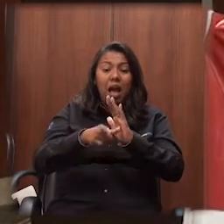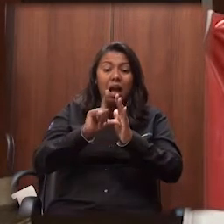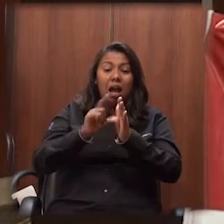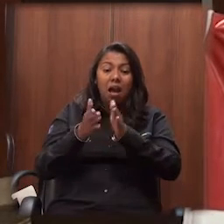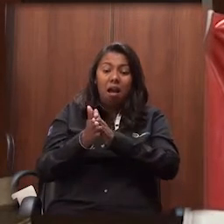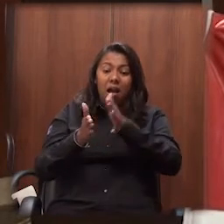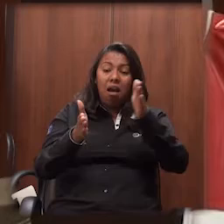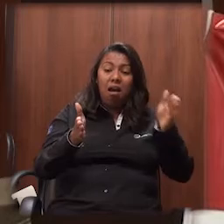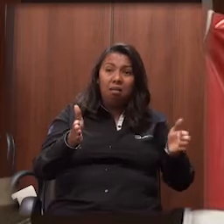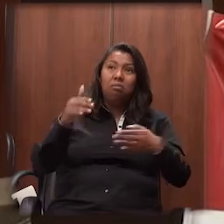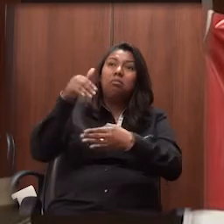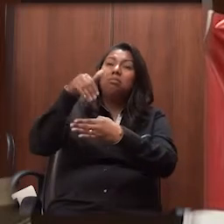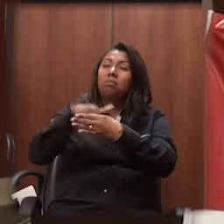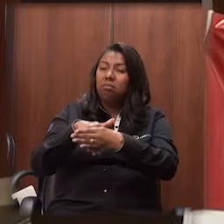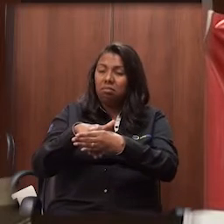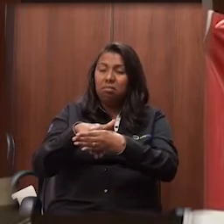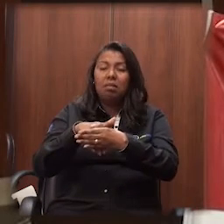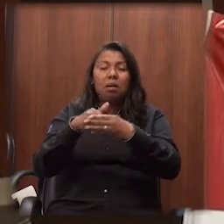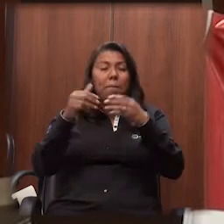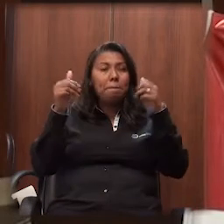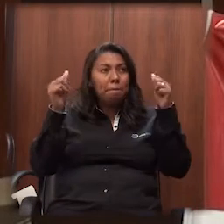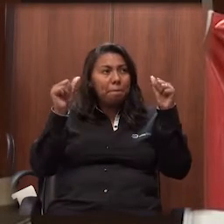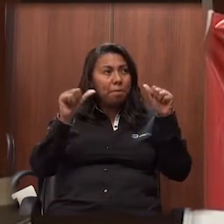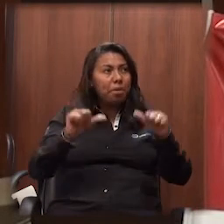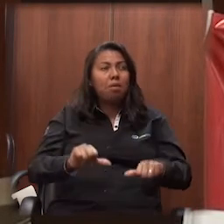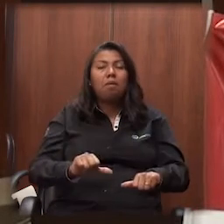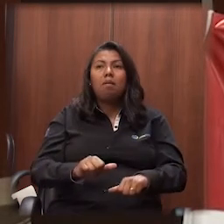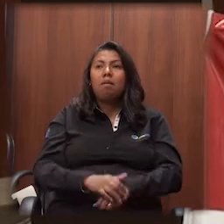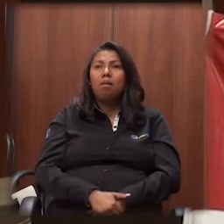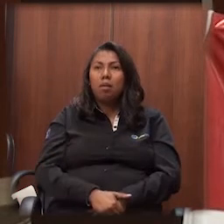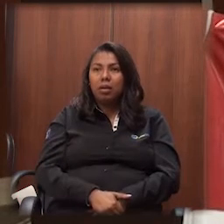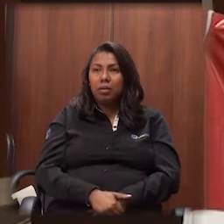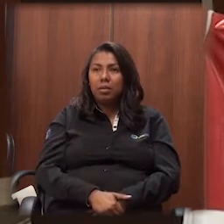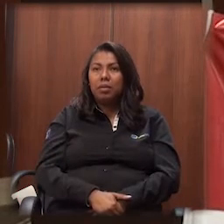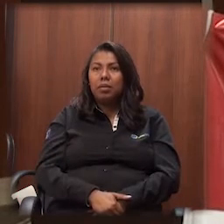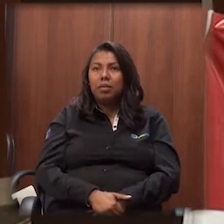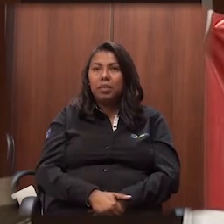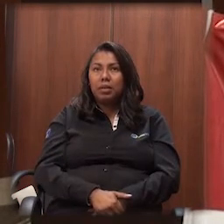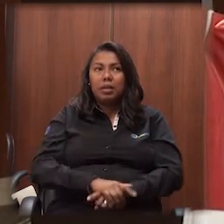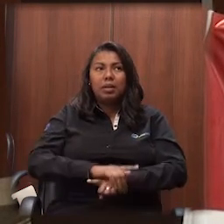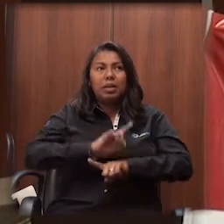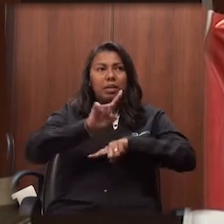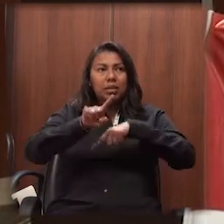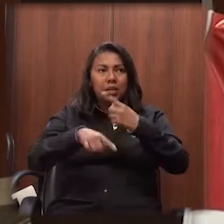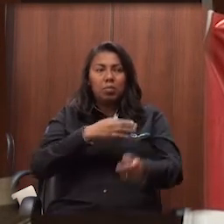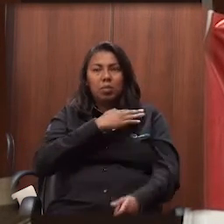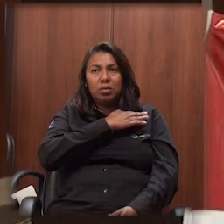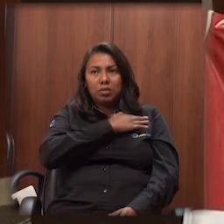de todo o processo de reconquista democrática após a ditadura civil-militar